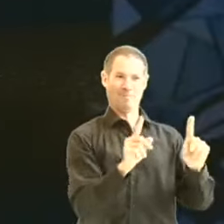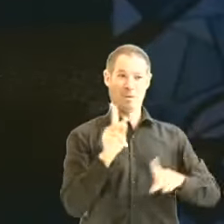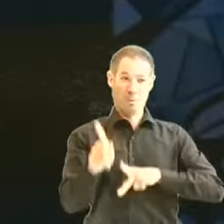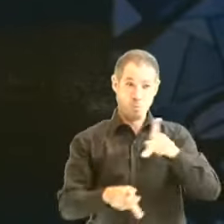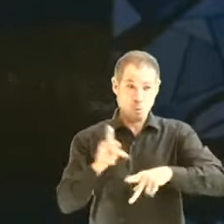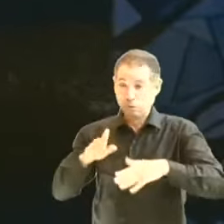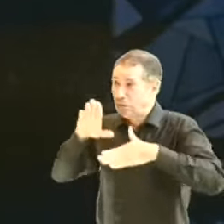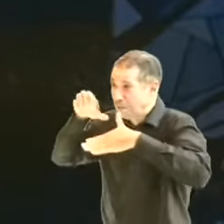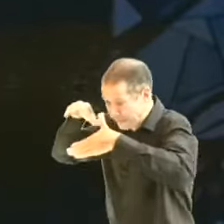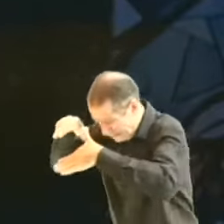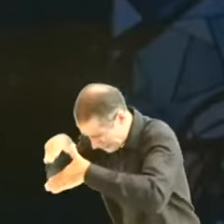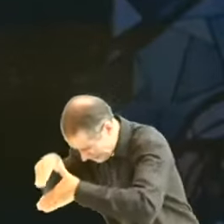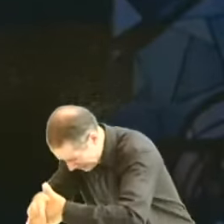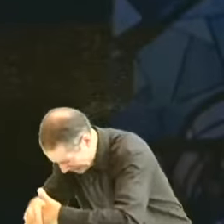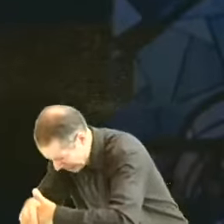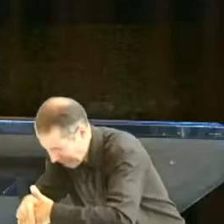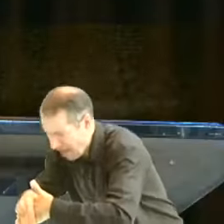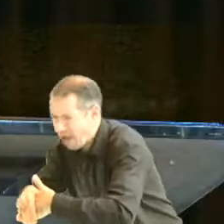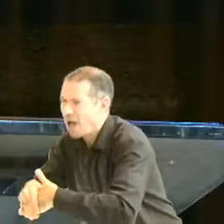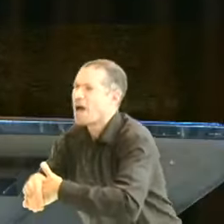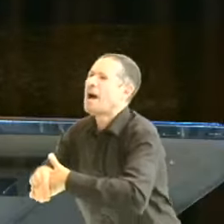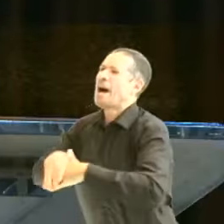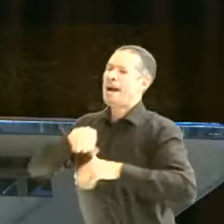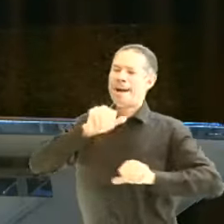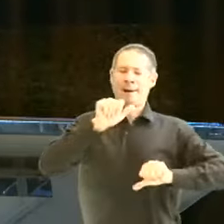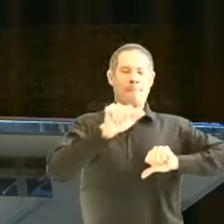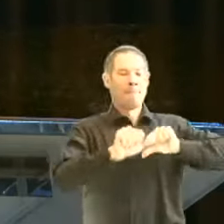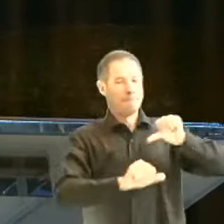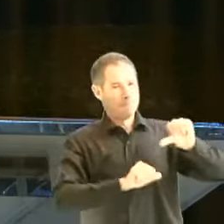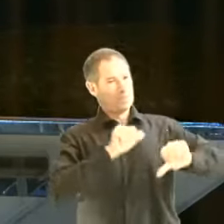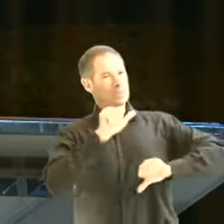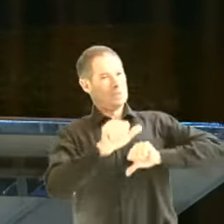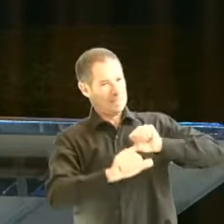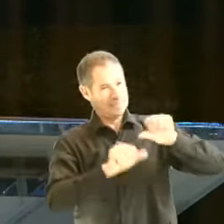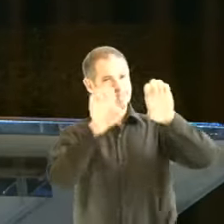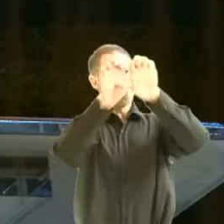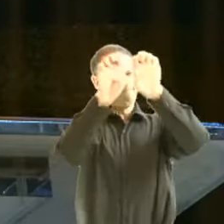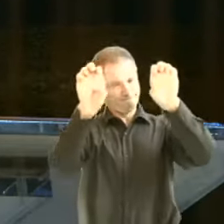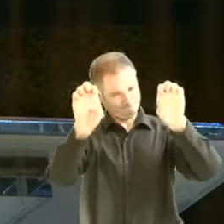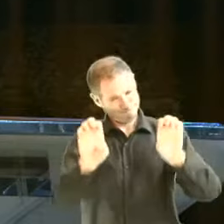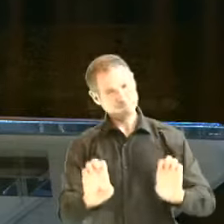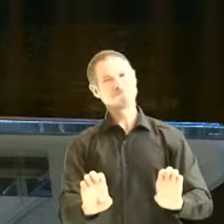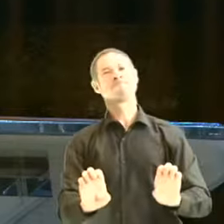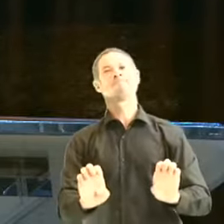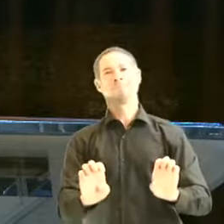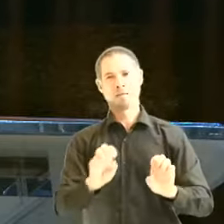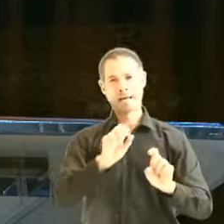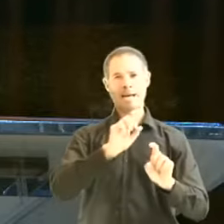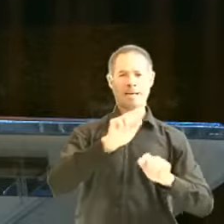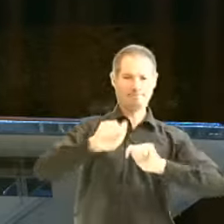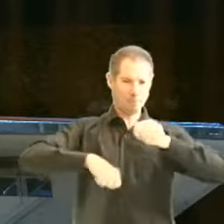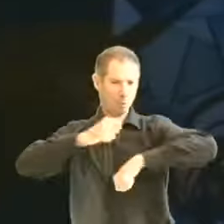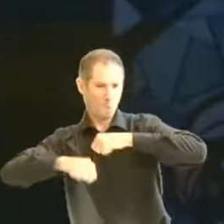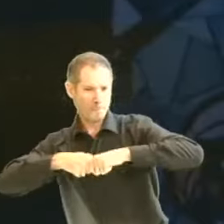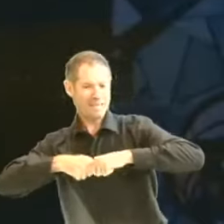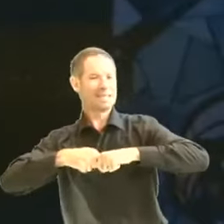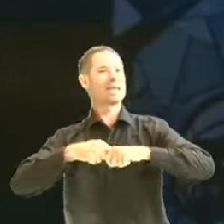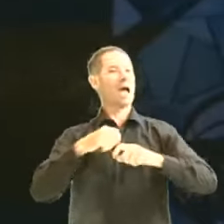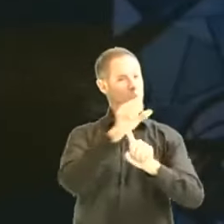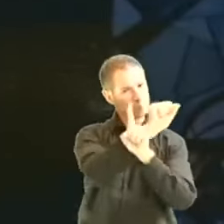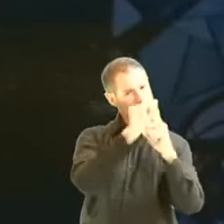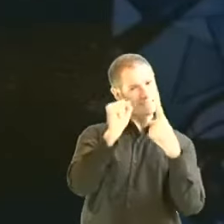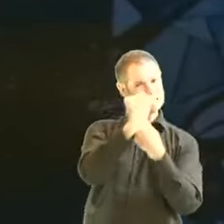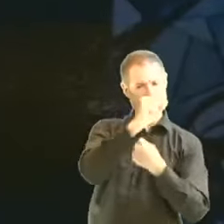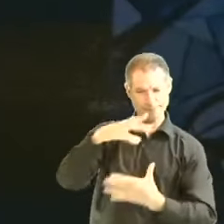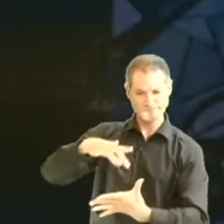se rende, há uma mudança na estrutura da economia, da sociedade,